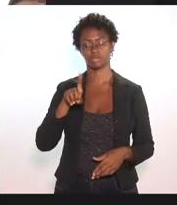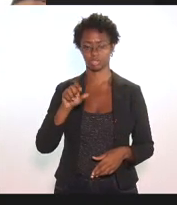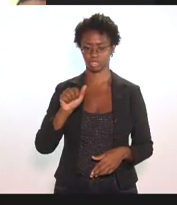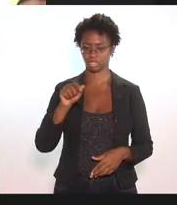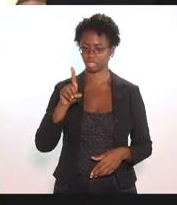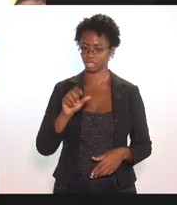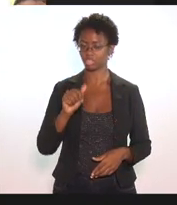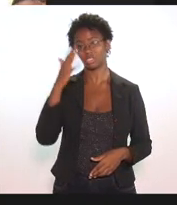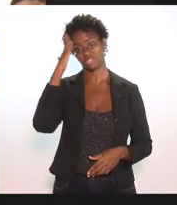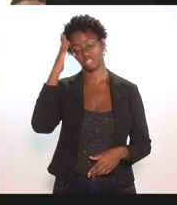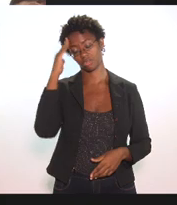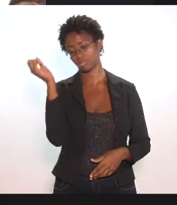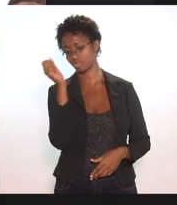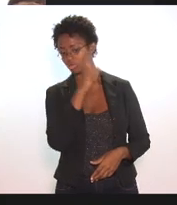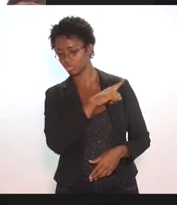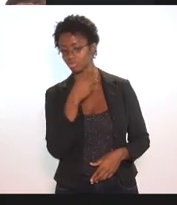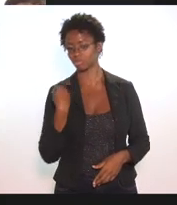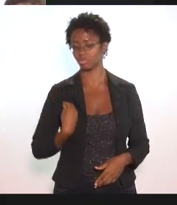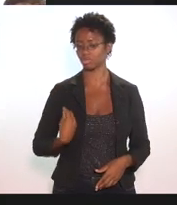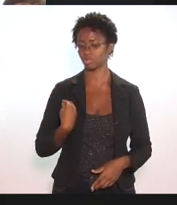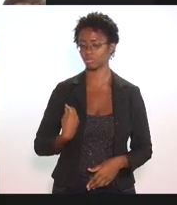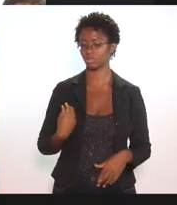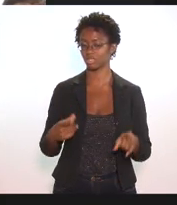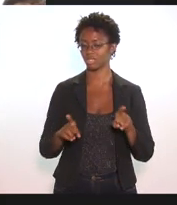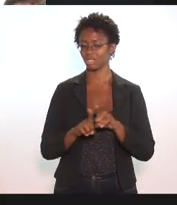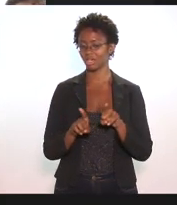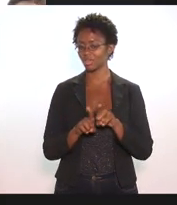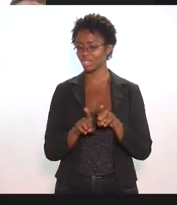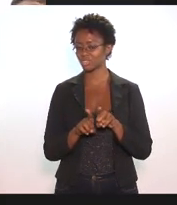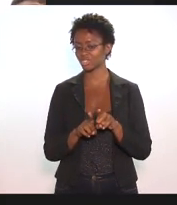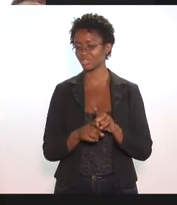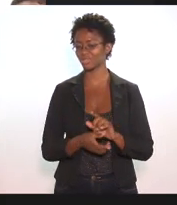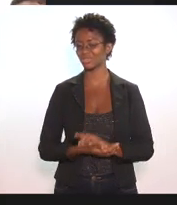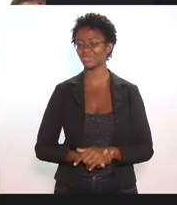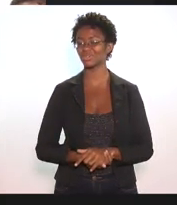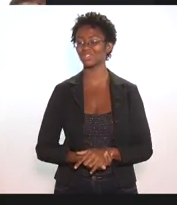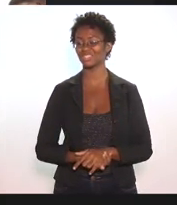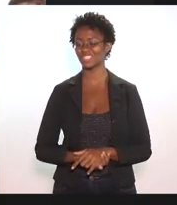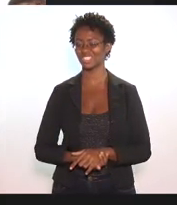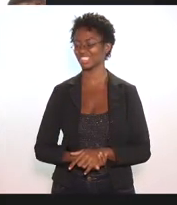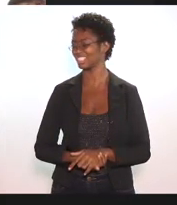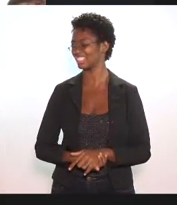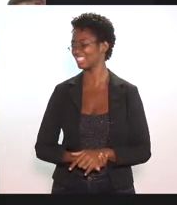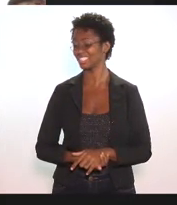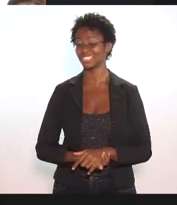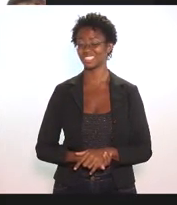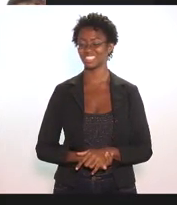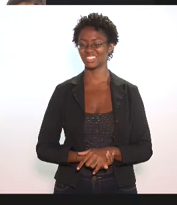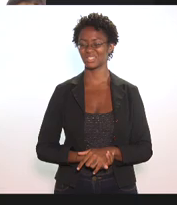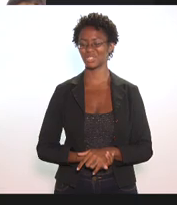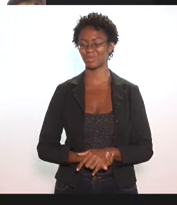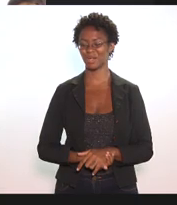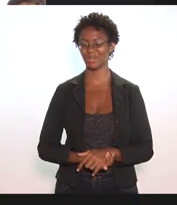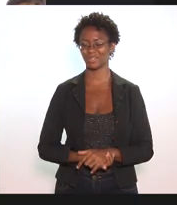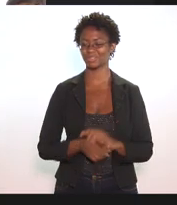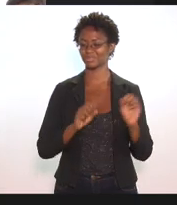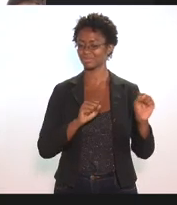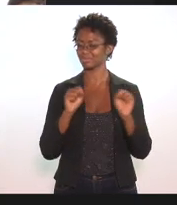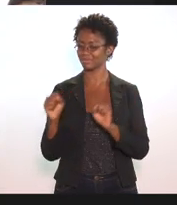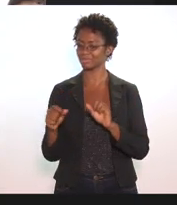difícil, né, participar do edital como esse, como da Zona Oeste, por não ter as informações adequadas. Mas é como o Poder Legislativo, para